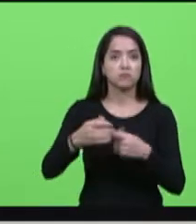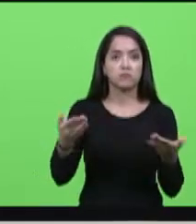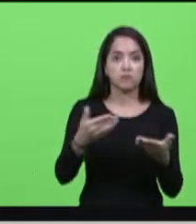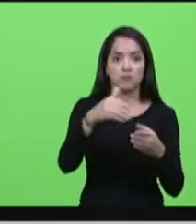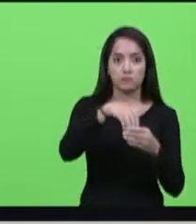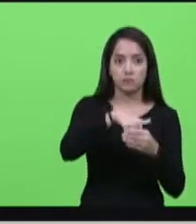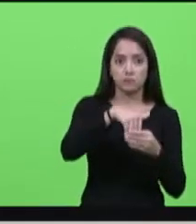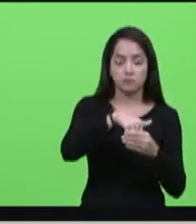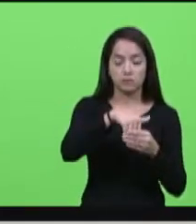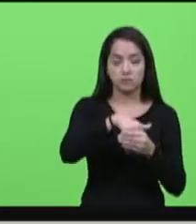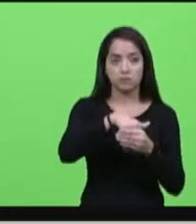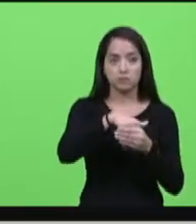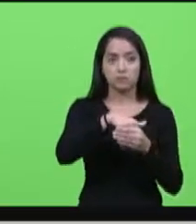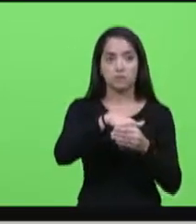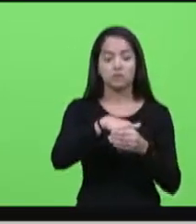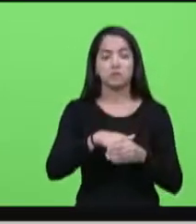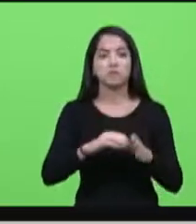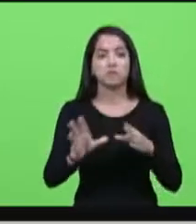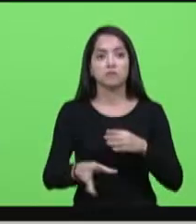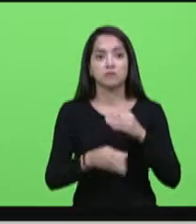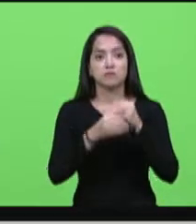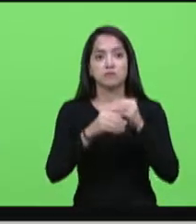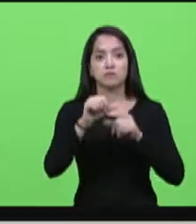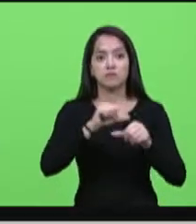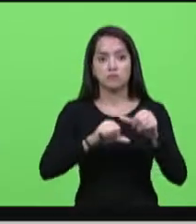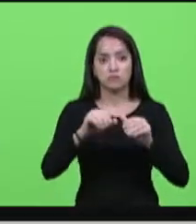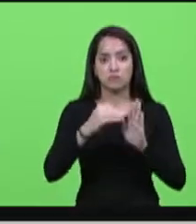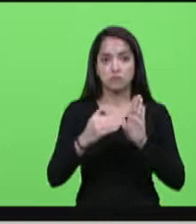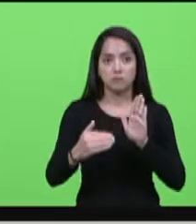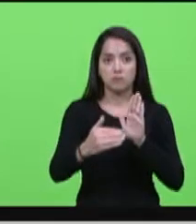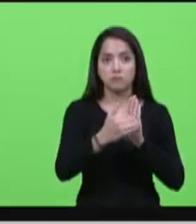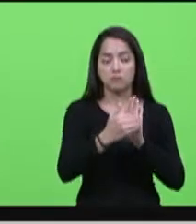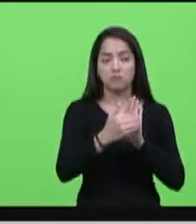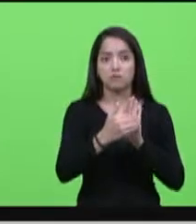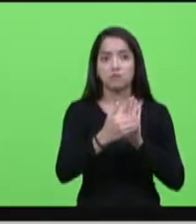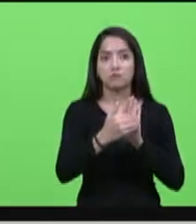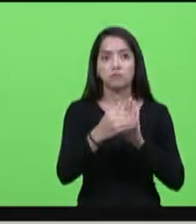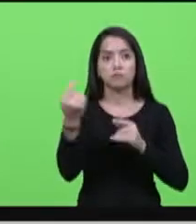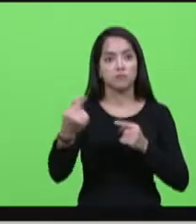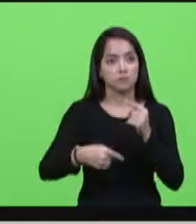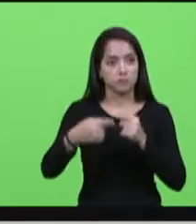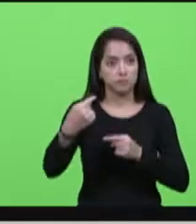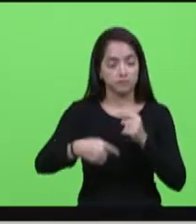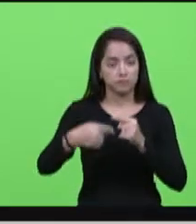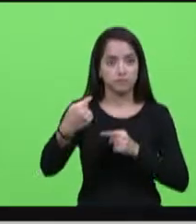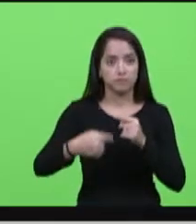na forma da emenda substitutiva global de folhas 8. Em discussão.